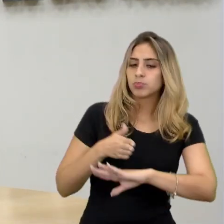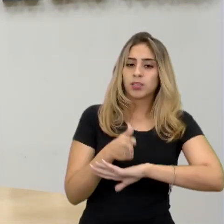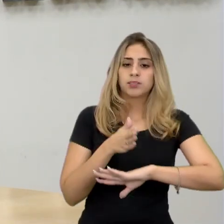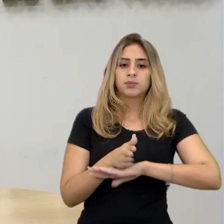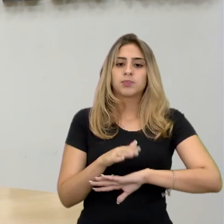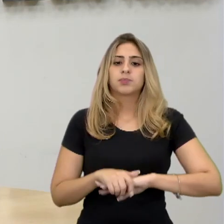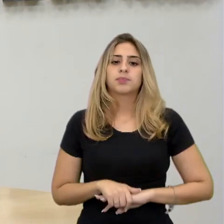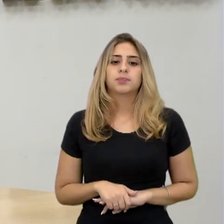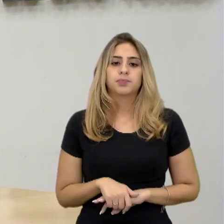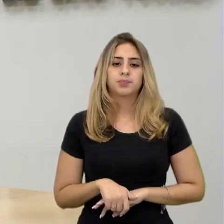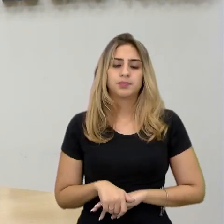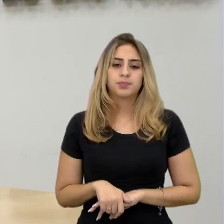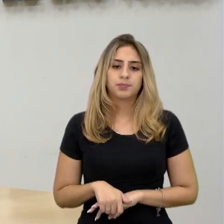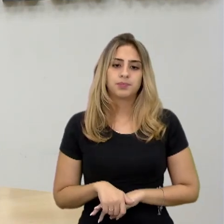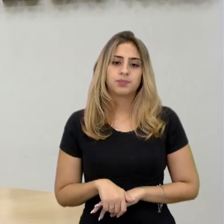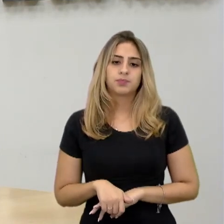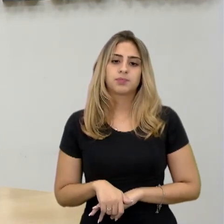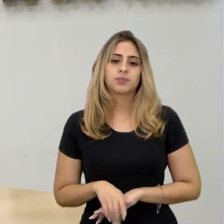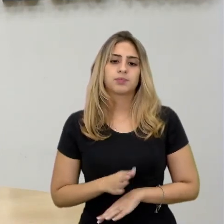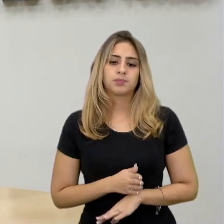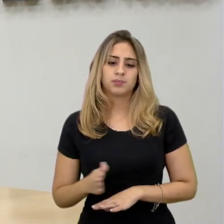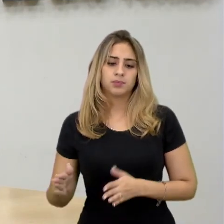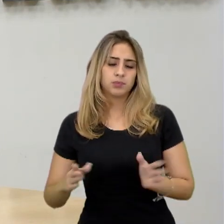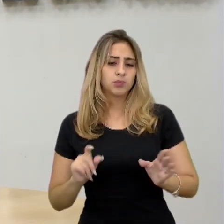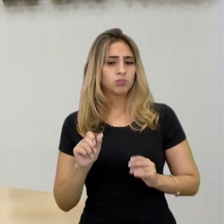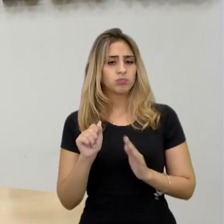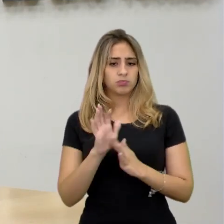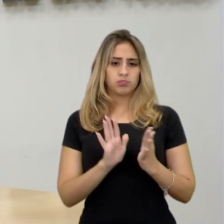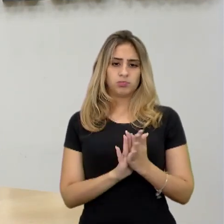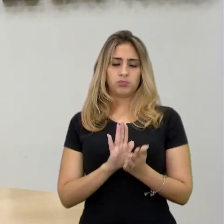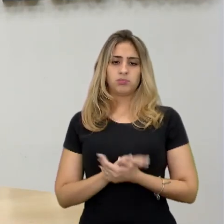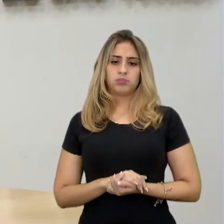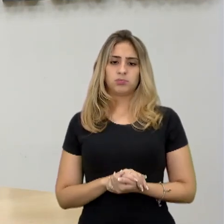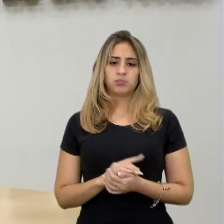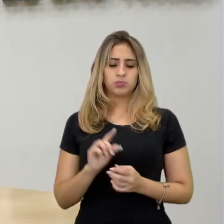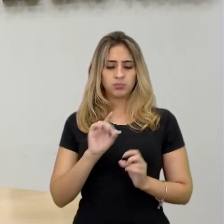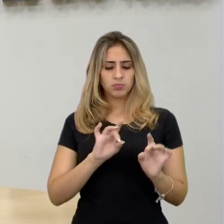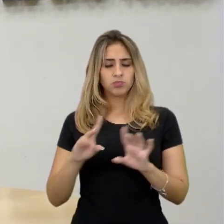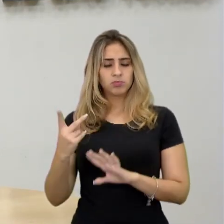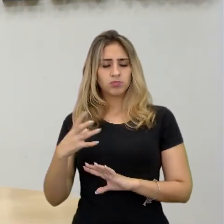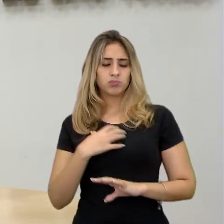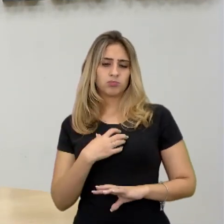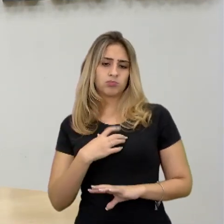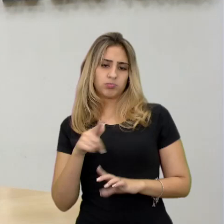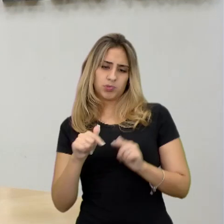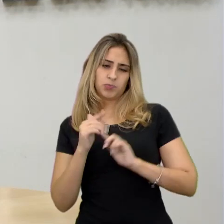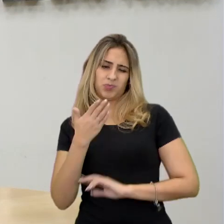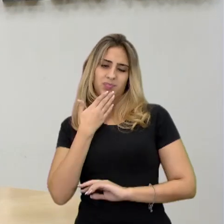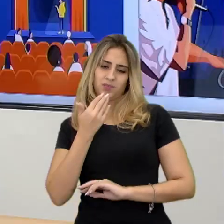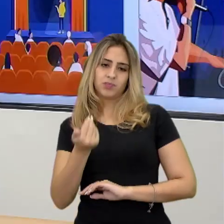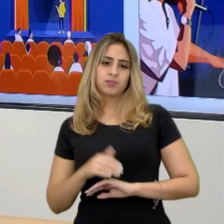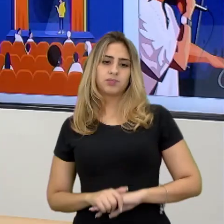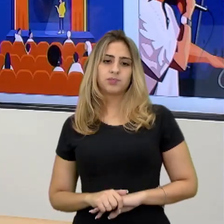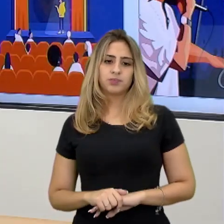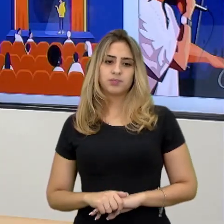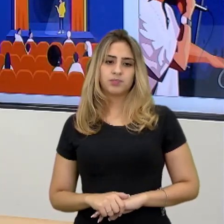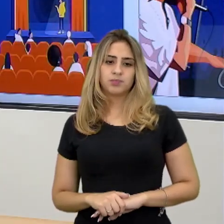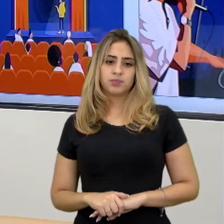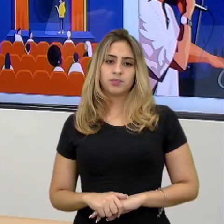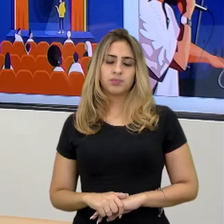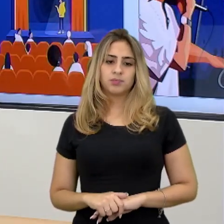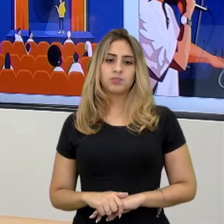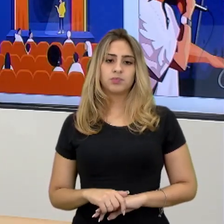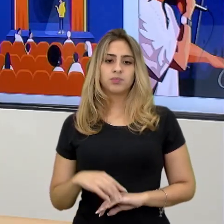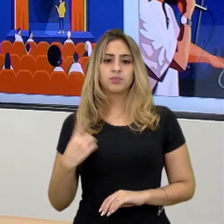aí um pedacinho aí da tarefa e todo mundo faz a sua parte e o trabalho fica mais fácil também, né? Exatamente. Então, olha